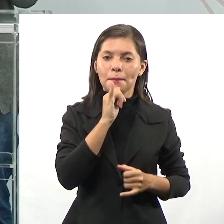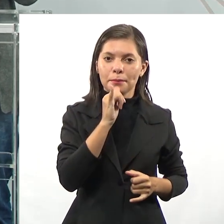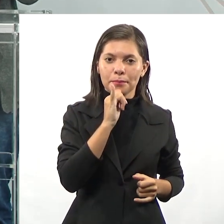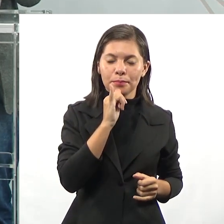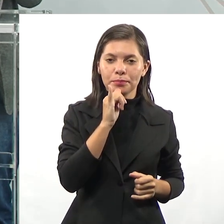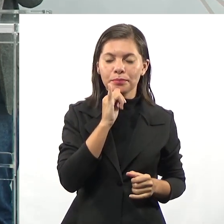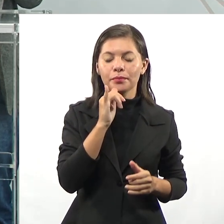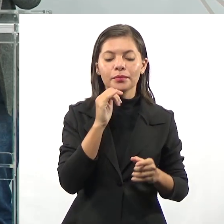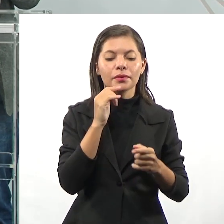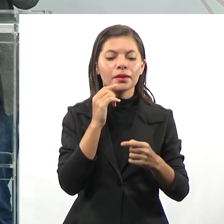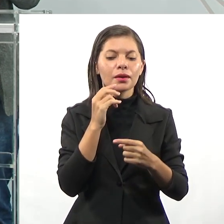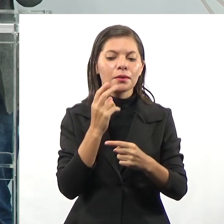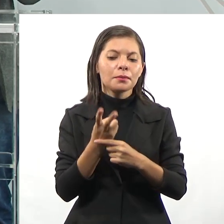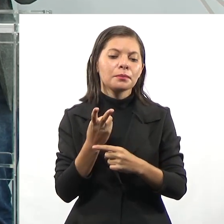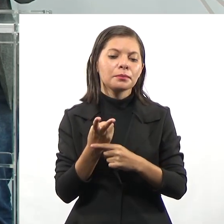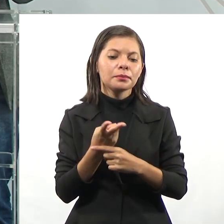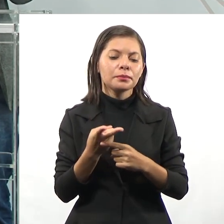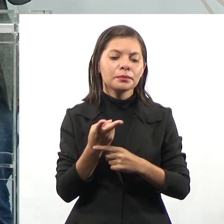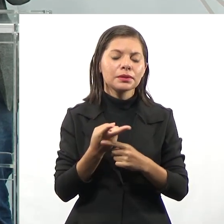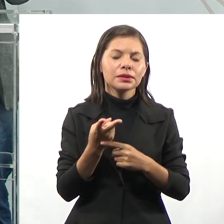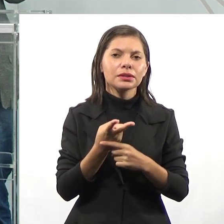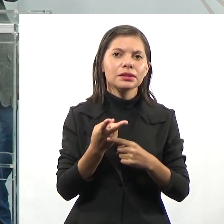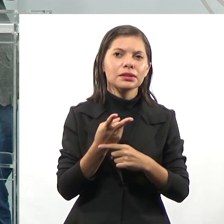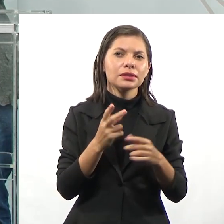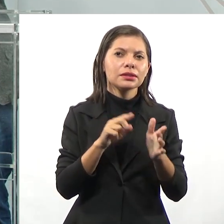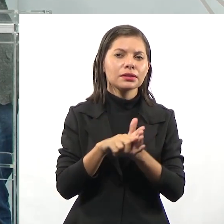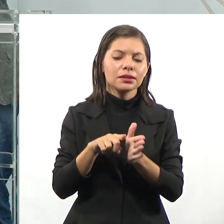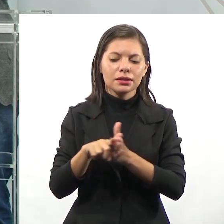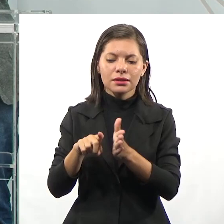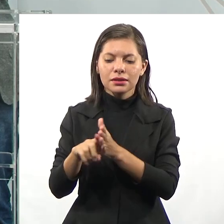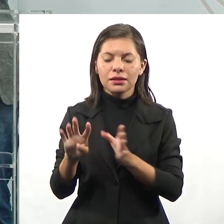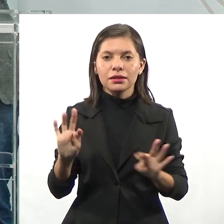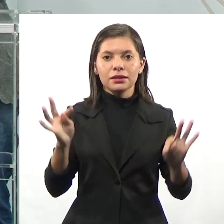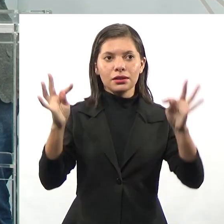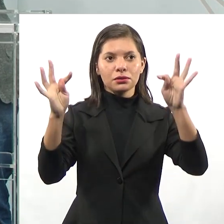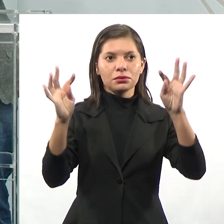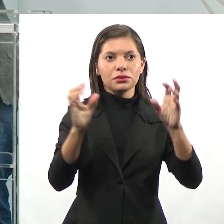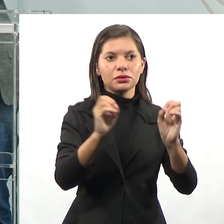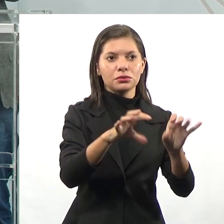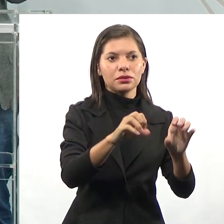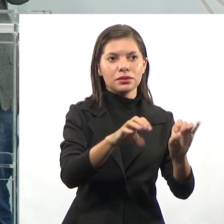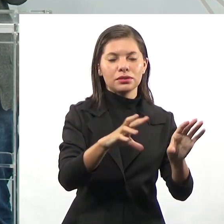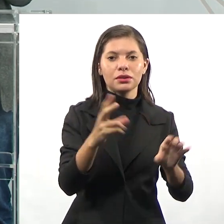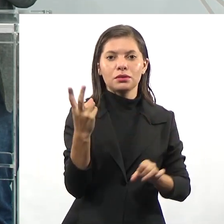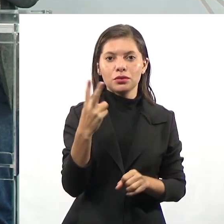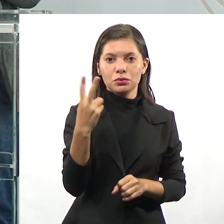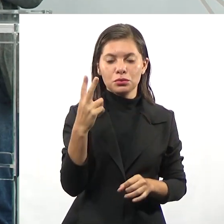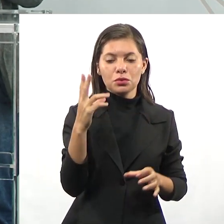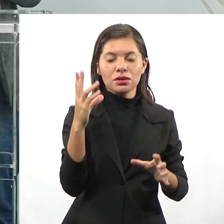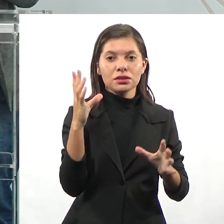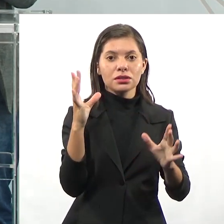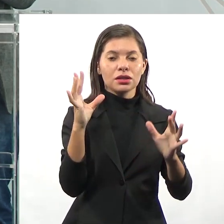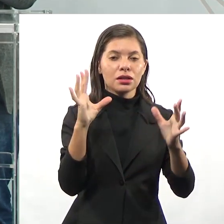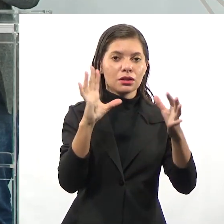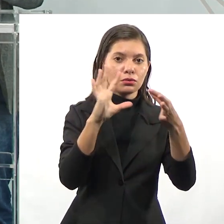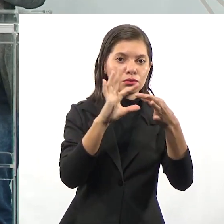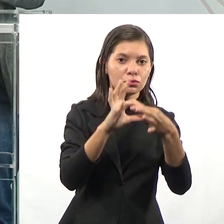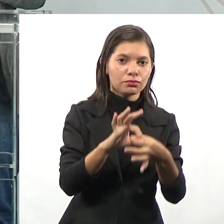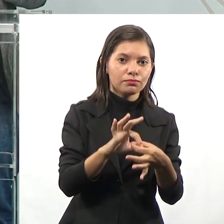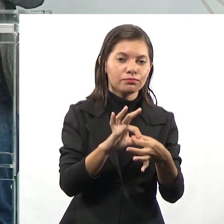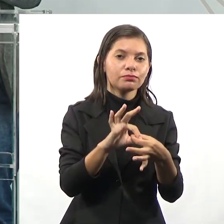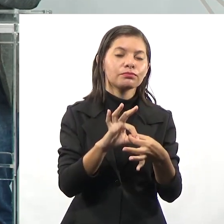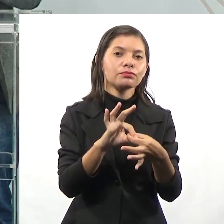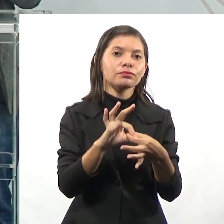você pesquisa tecnologias e educação, mas quer obrigatoriamente que tenha as duas, eu uso um